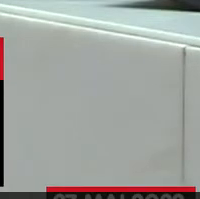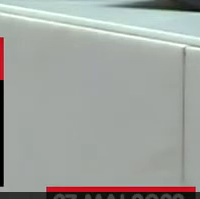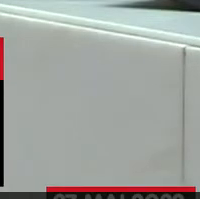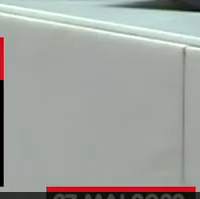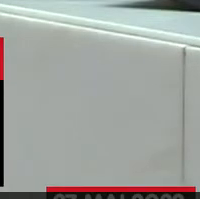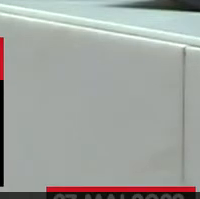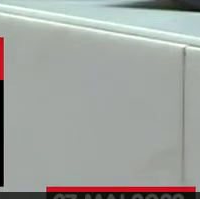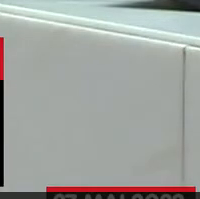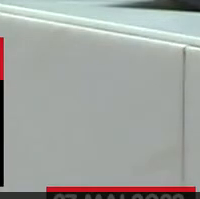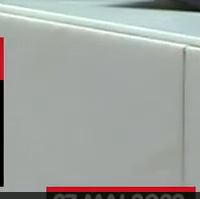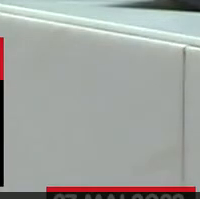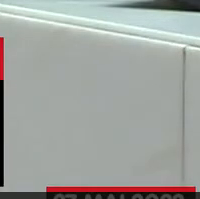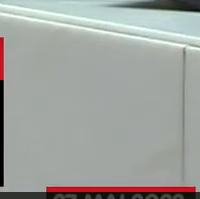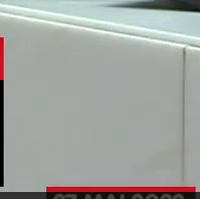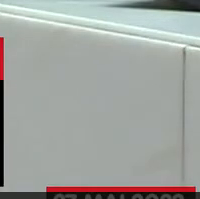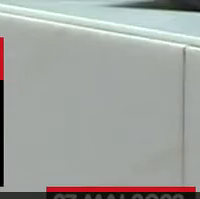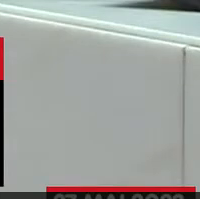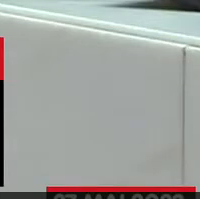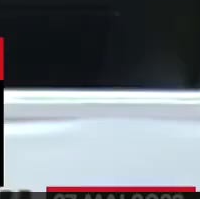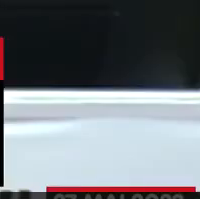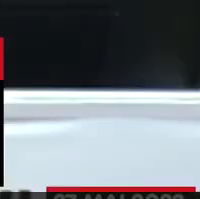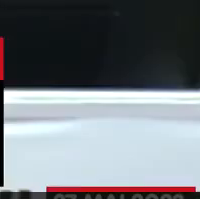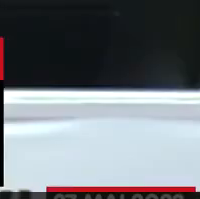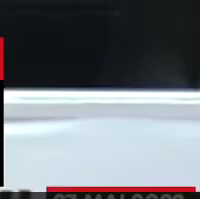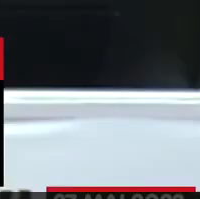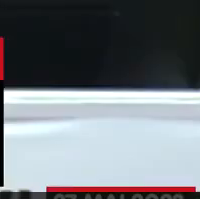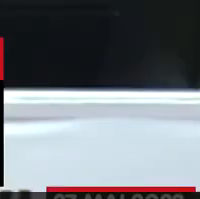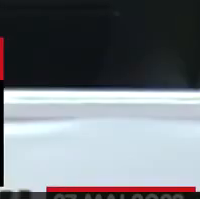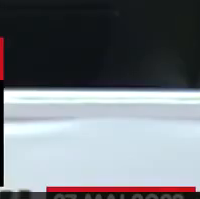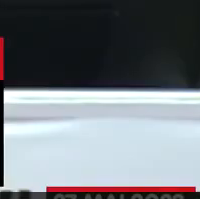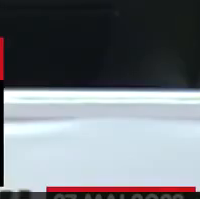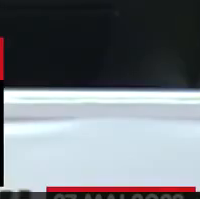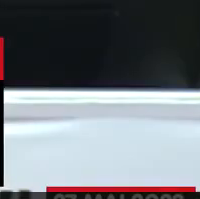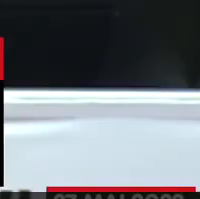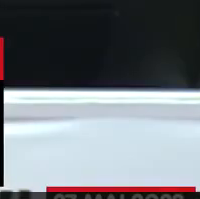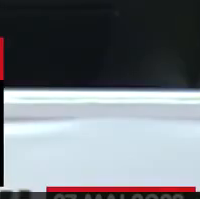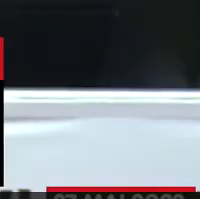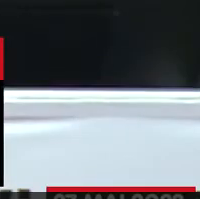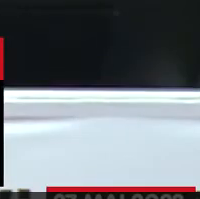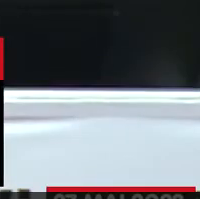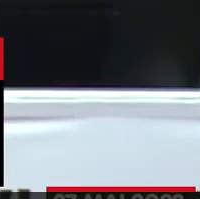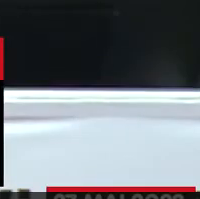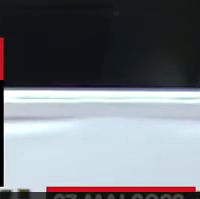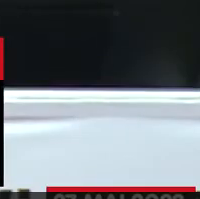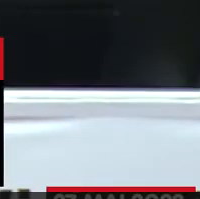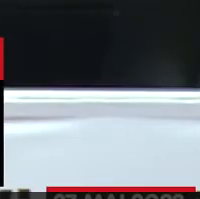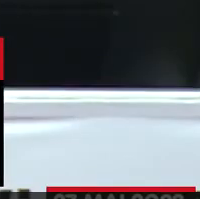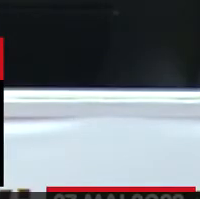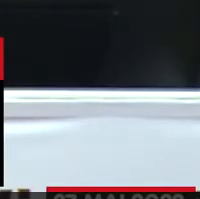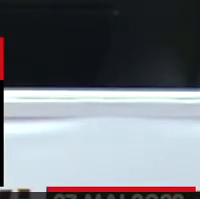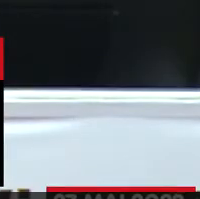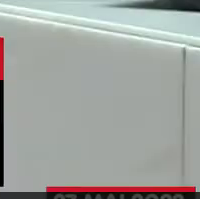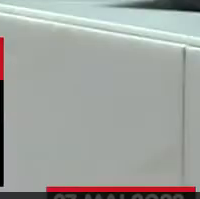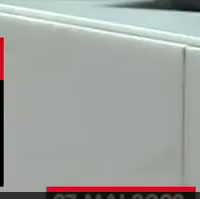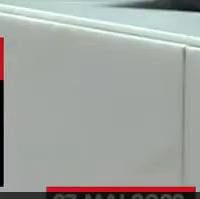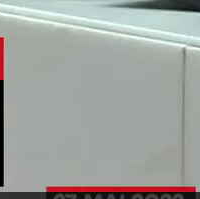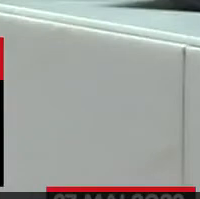vamos ouvir agora Bruna Camilo ela quer professora e cientista política